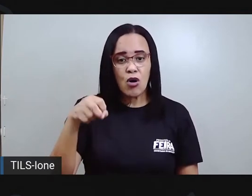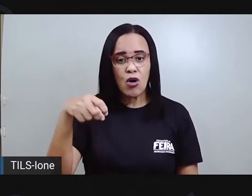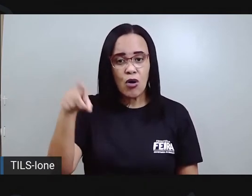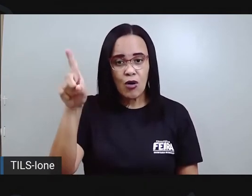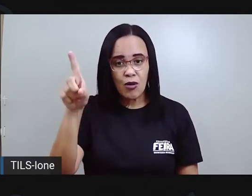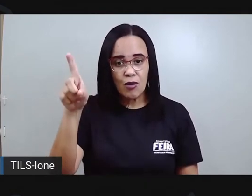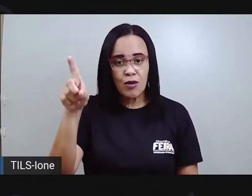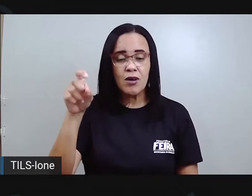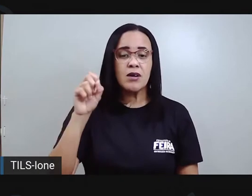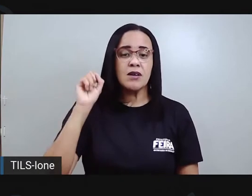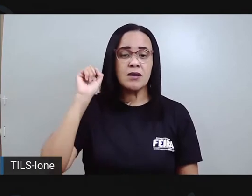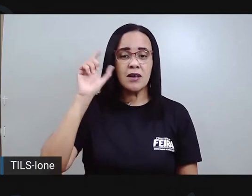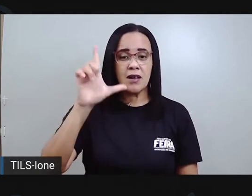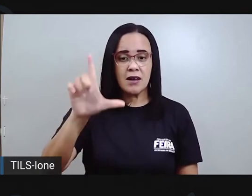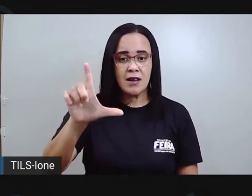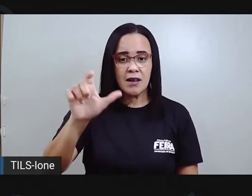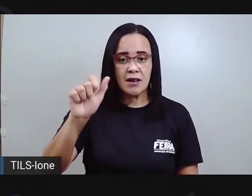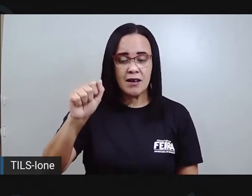sol, lá,